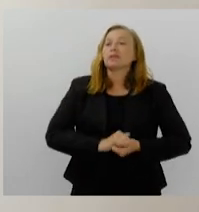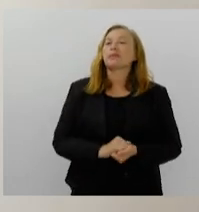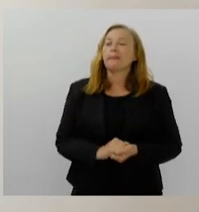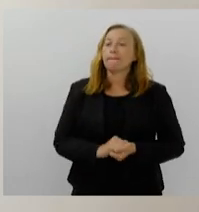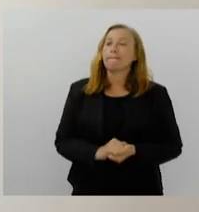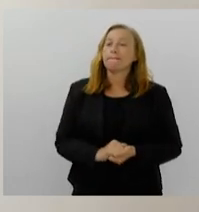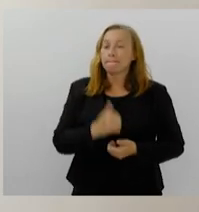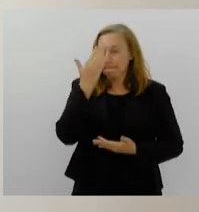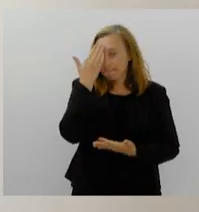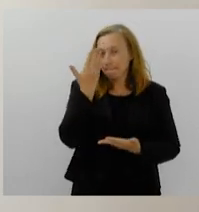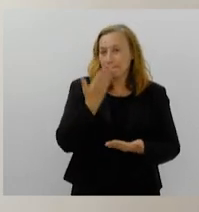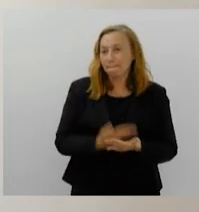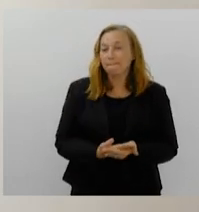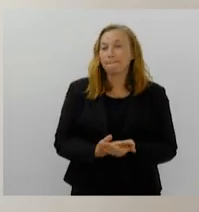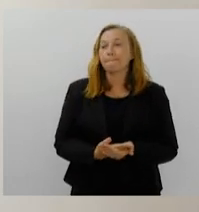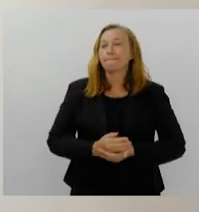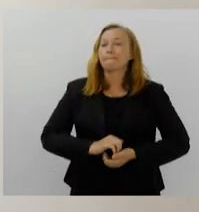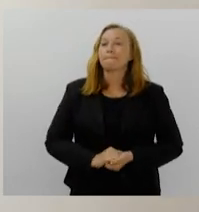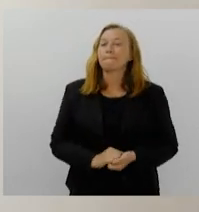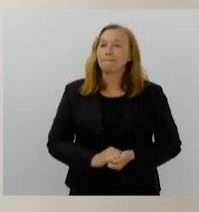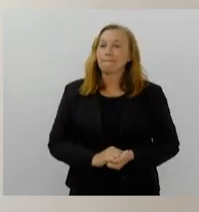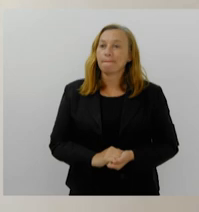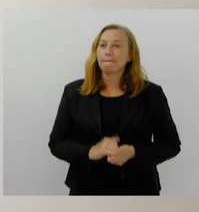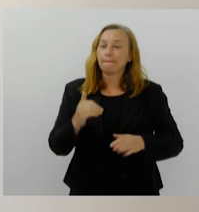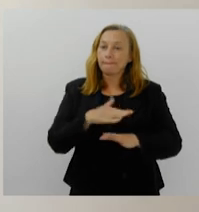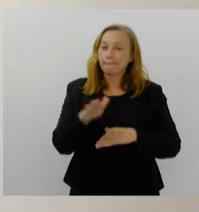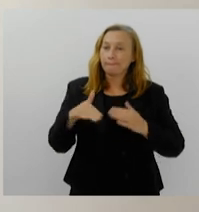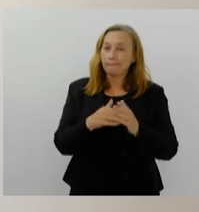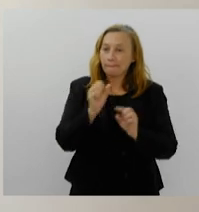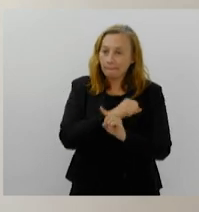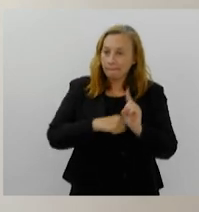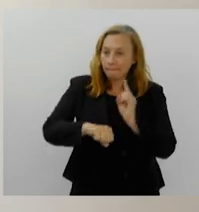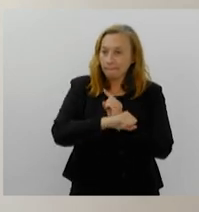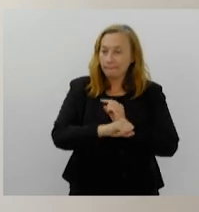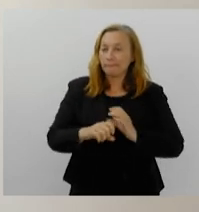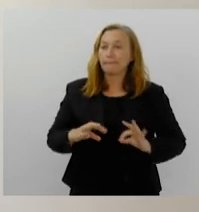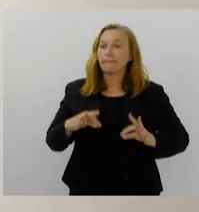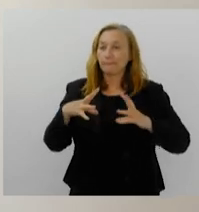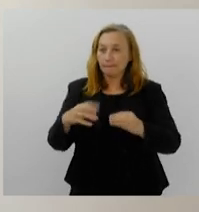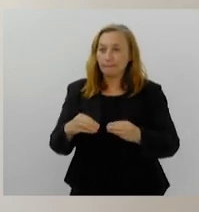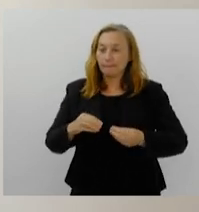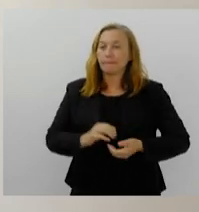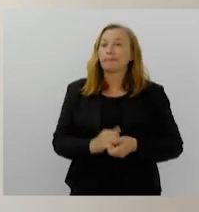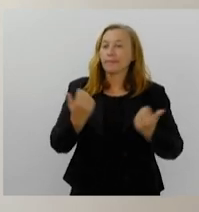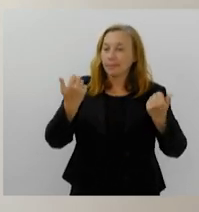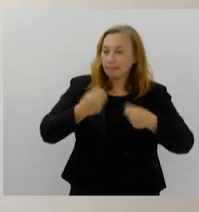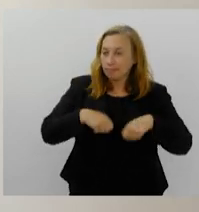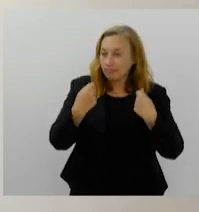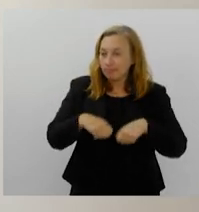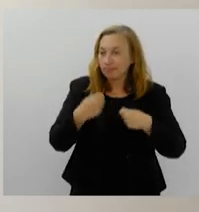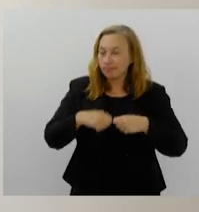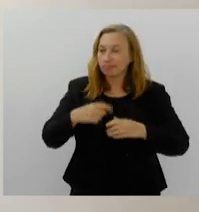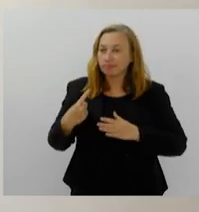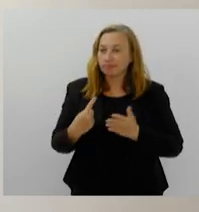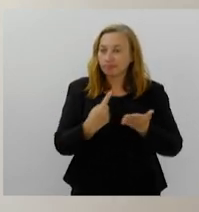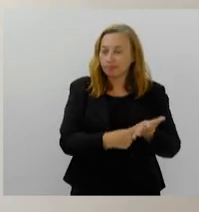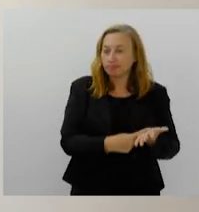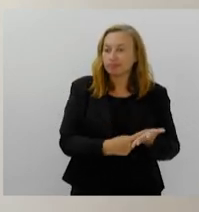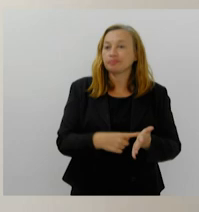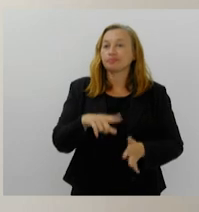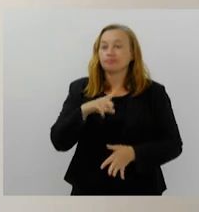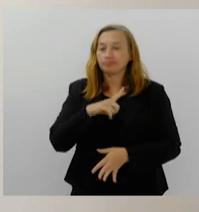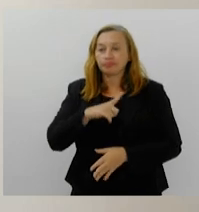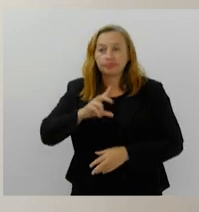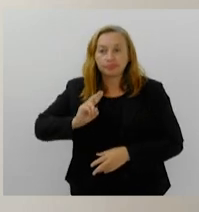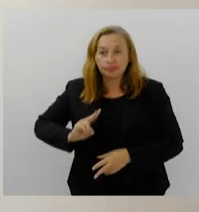E acreditamos que deveriam ser de toda a sociedade. Todos e todas precisamos assumir um compromisso